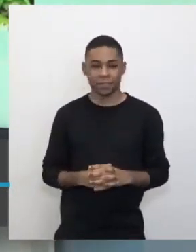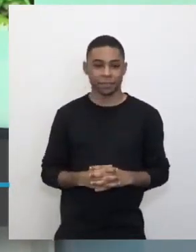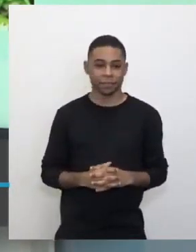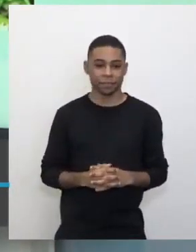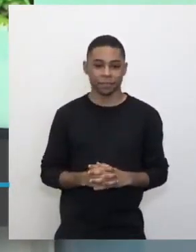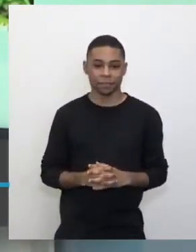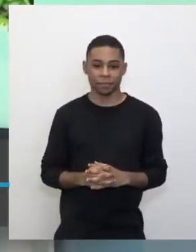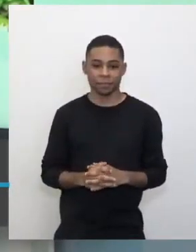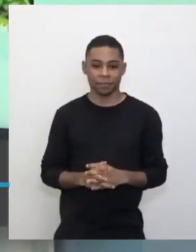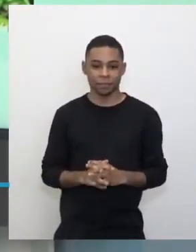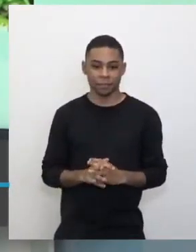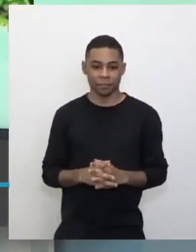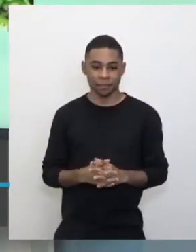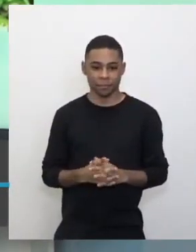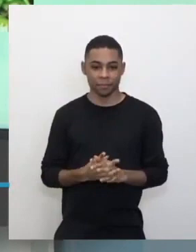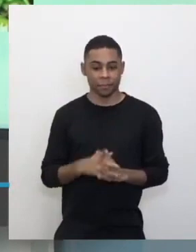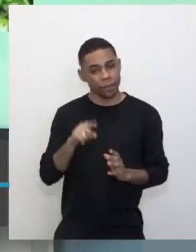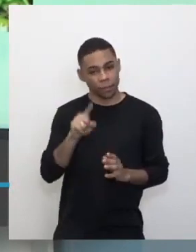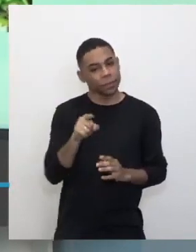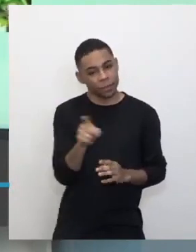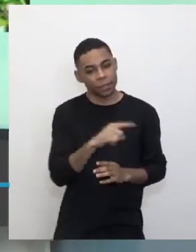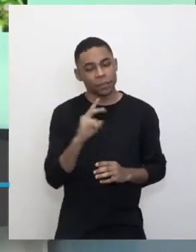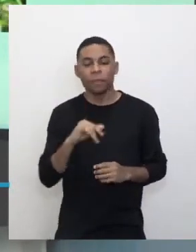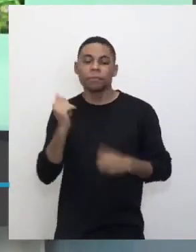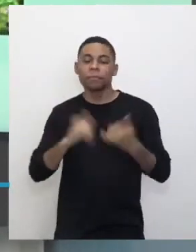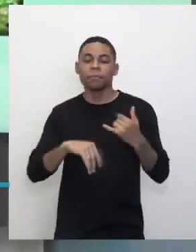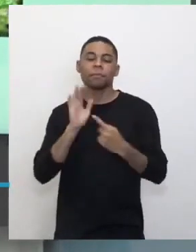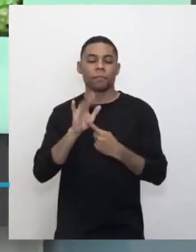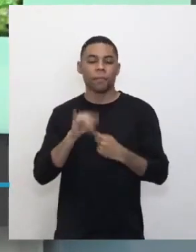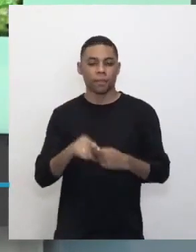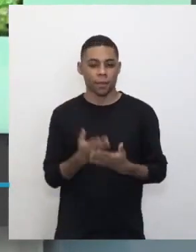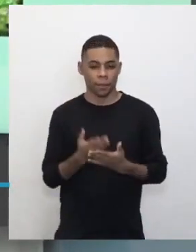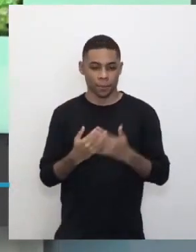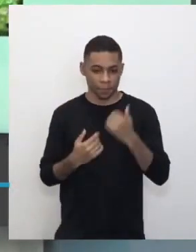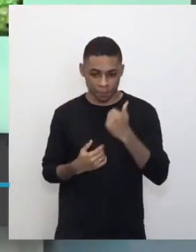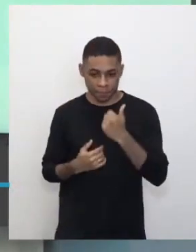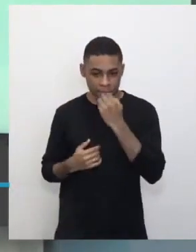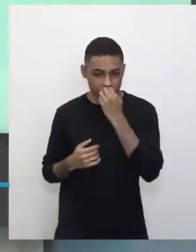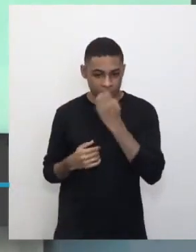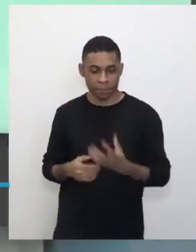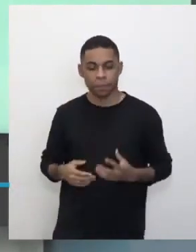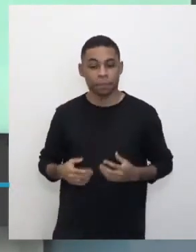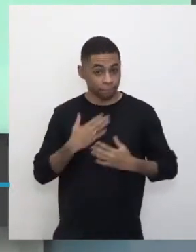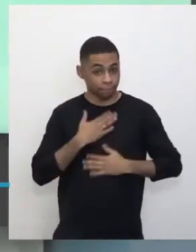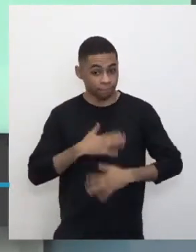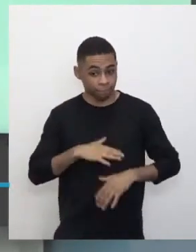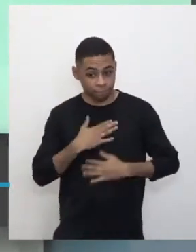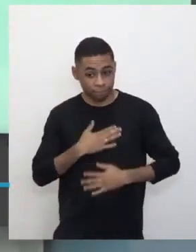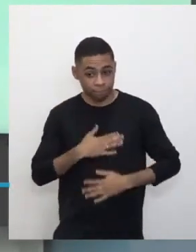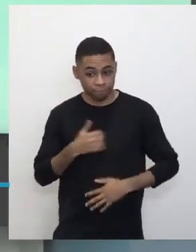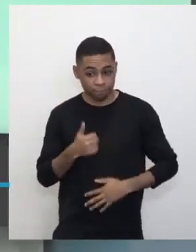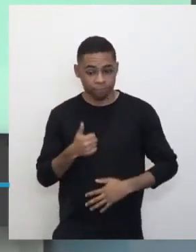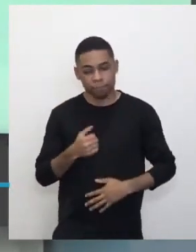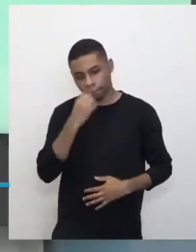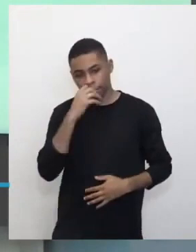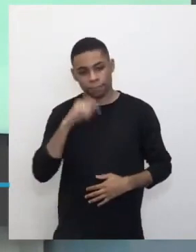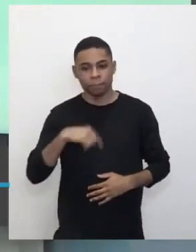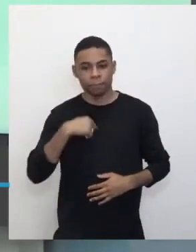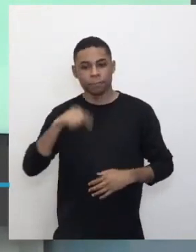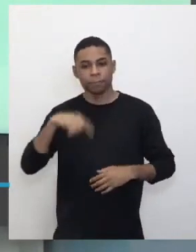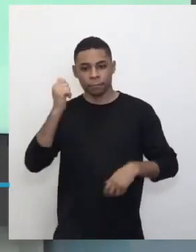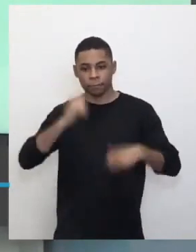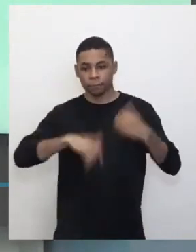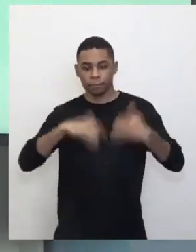vamos it. lá. I don't É isso que a gente vai trabalhar um pouquinho aí nessa aula. Tudo bem? Ficou tranquilo? Então, agora a explicação dessas